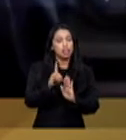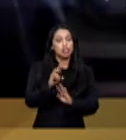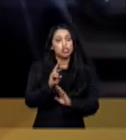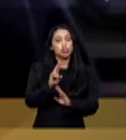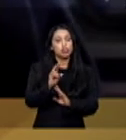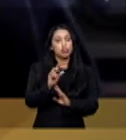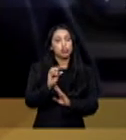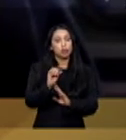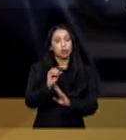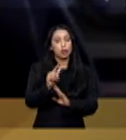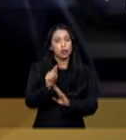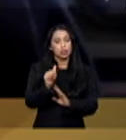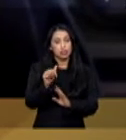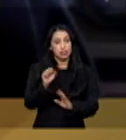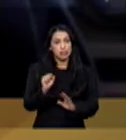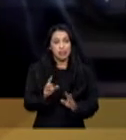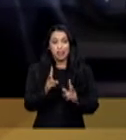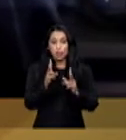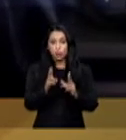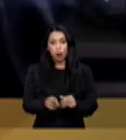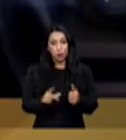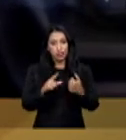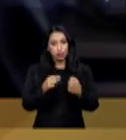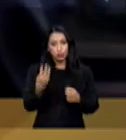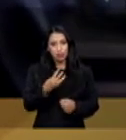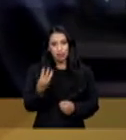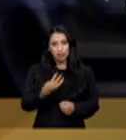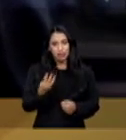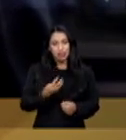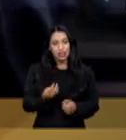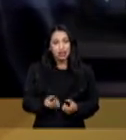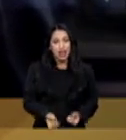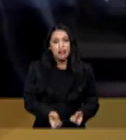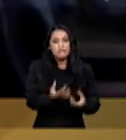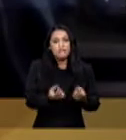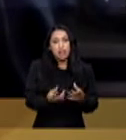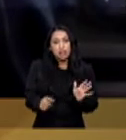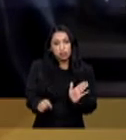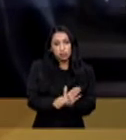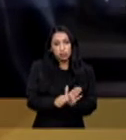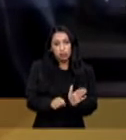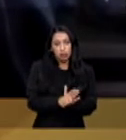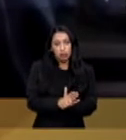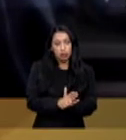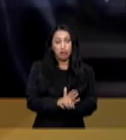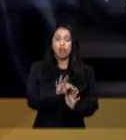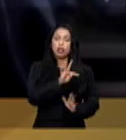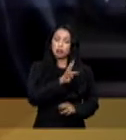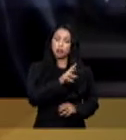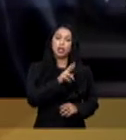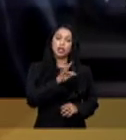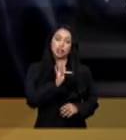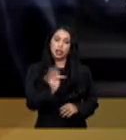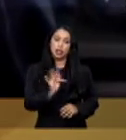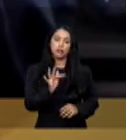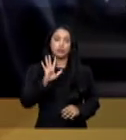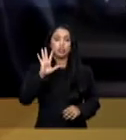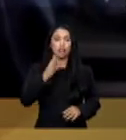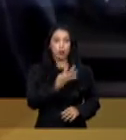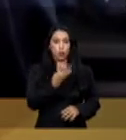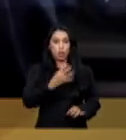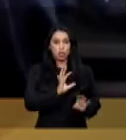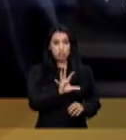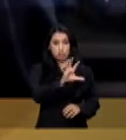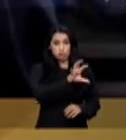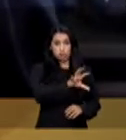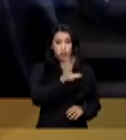33 do tráfico. Portanto, esta é a analogia proposta pelo Tribunal Regional Federal da 4ª Região, que